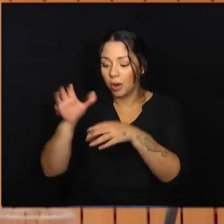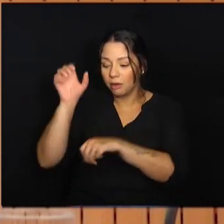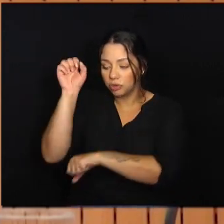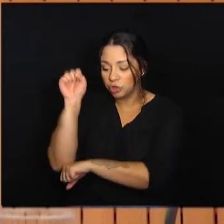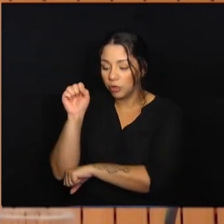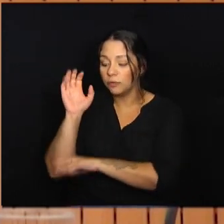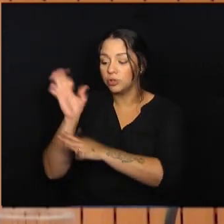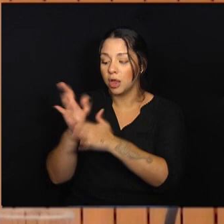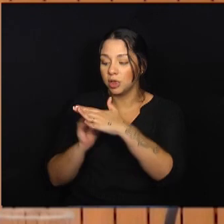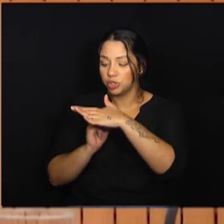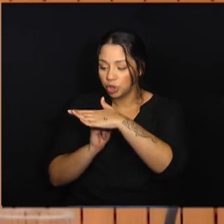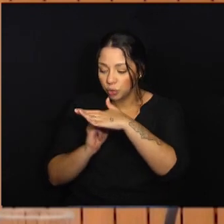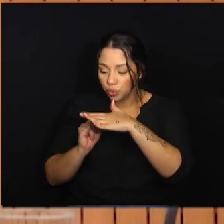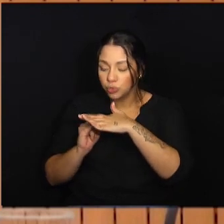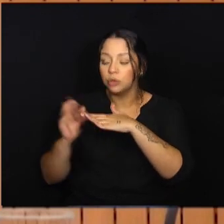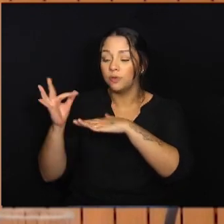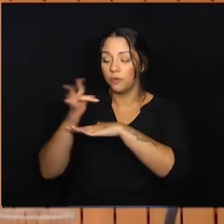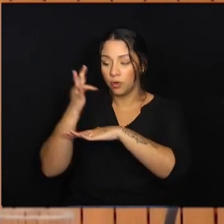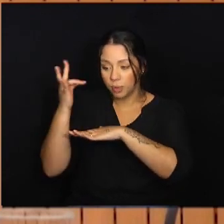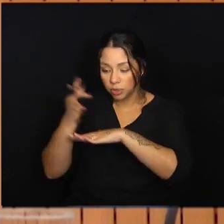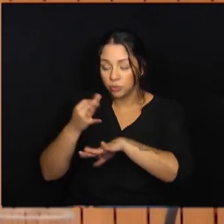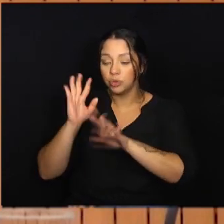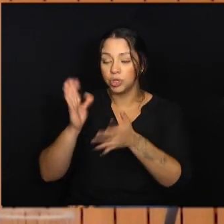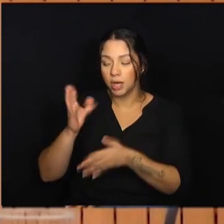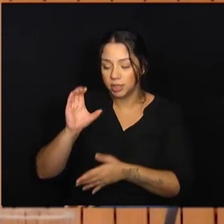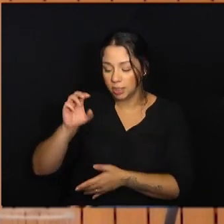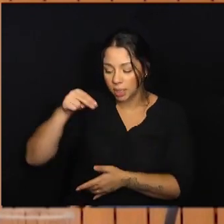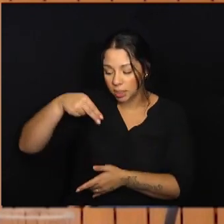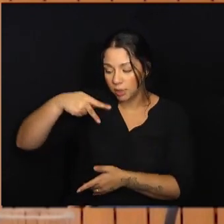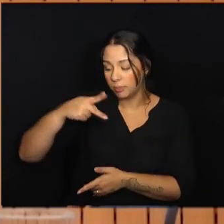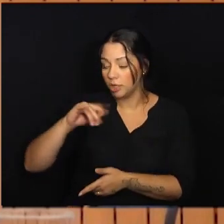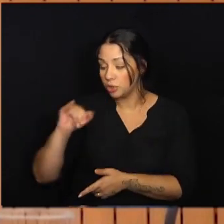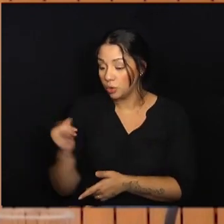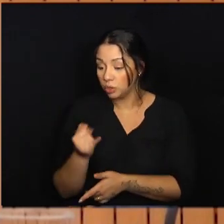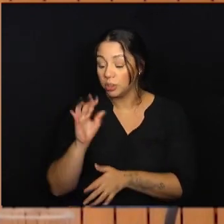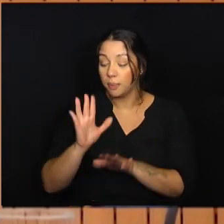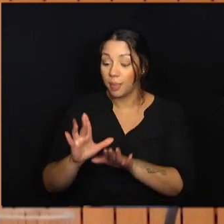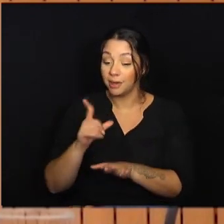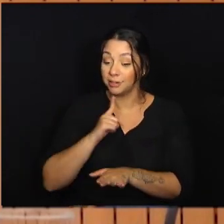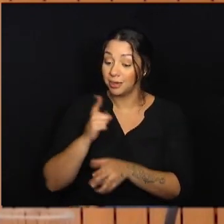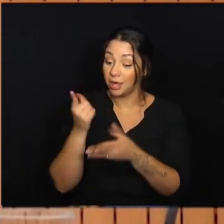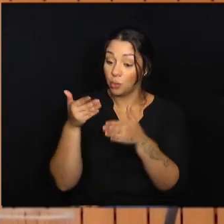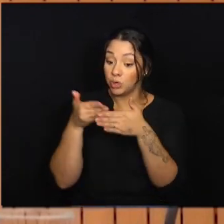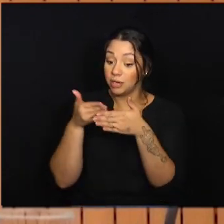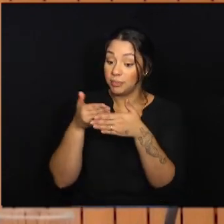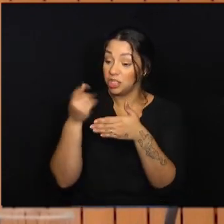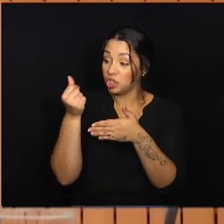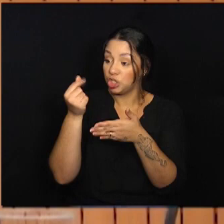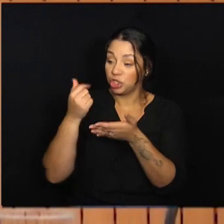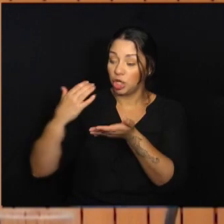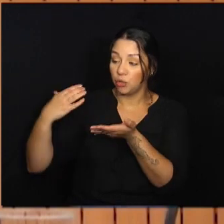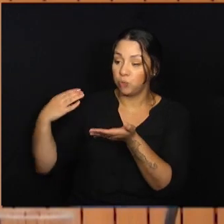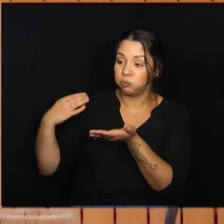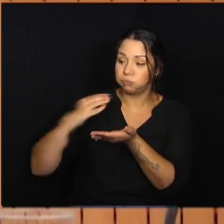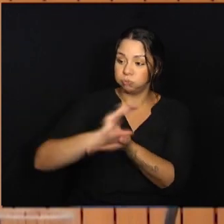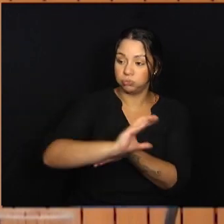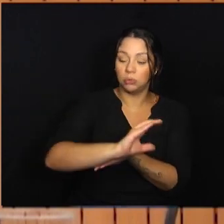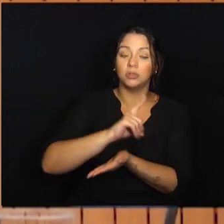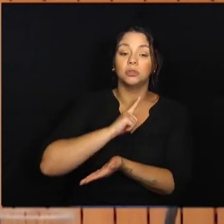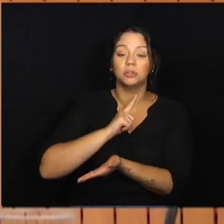estão formalizados, por isso são pessoas jurídicas, mas tem um limite com relação à arrecadação. Então, acho que são essas duas dúvidas